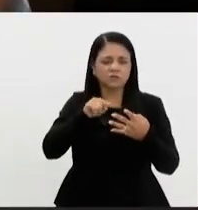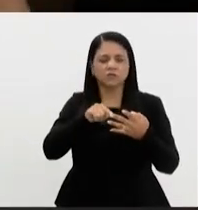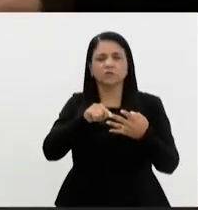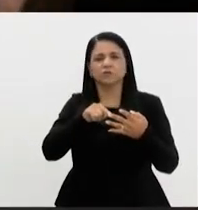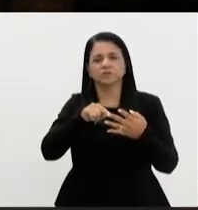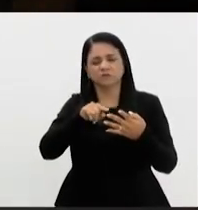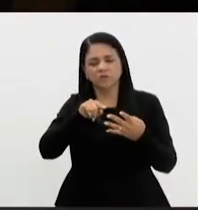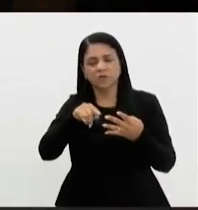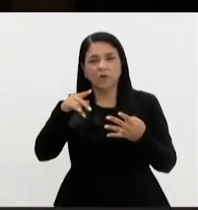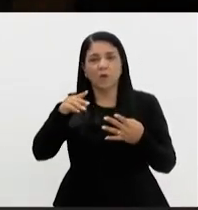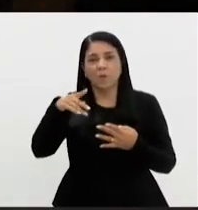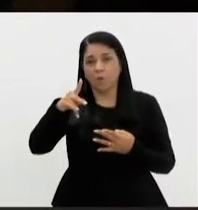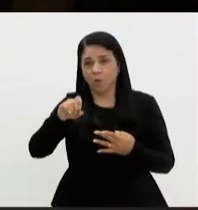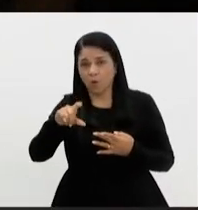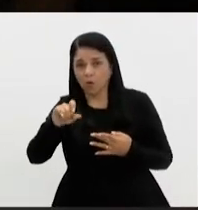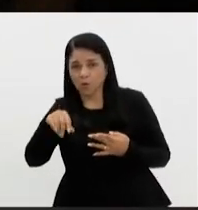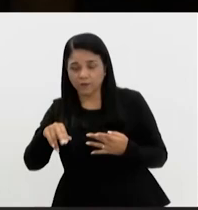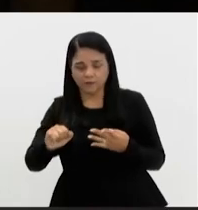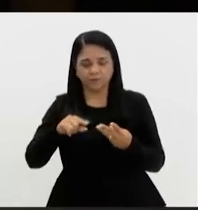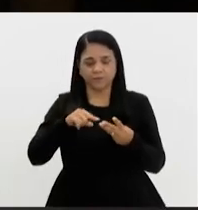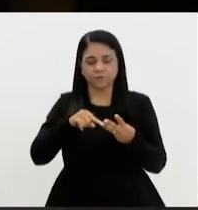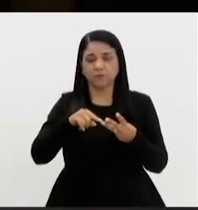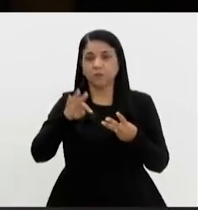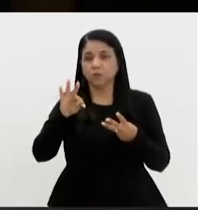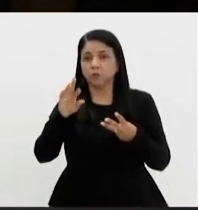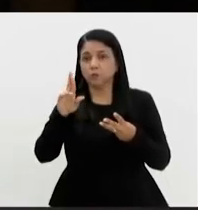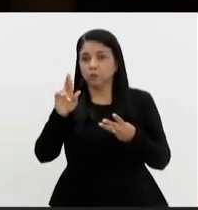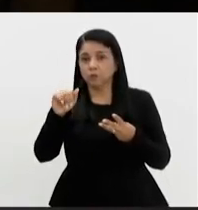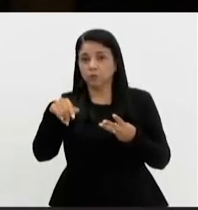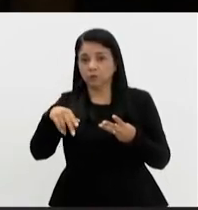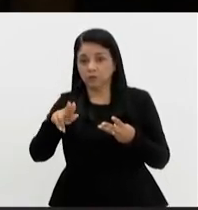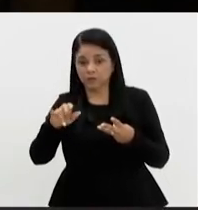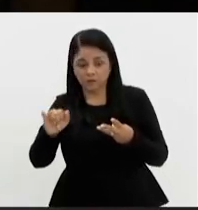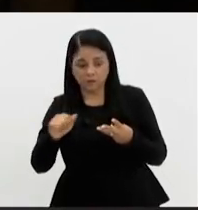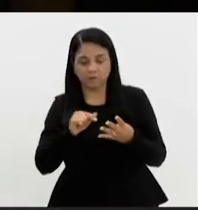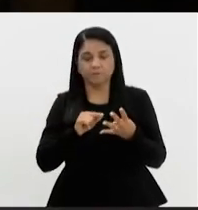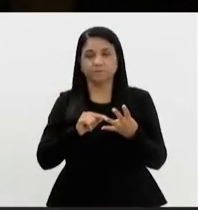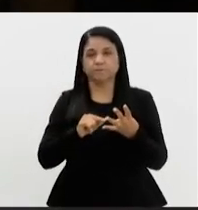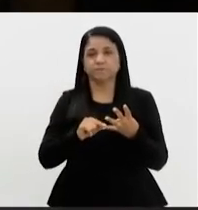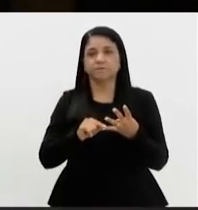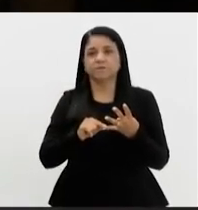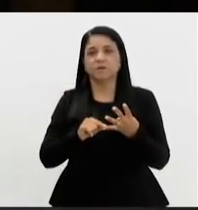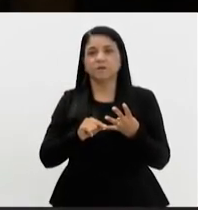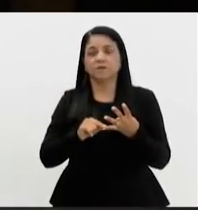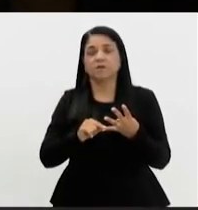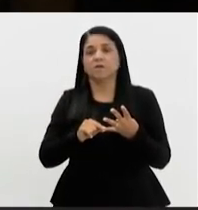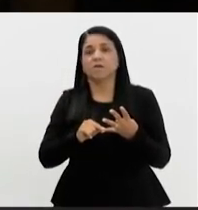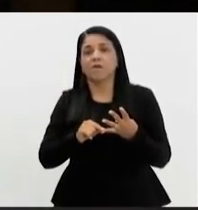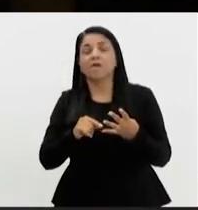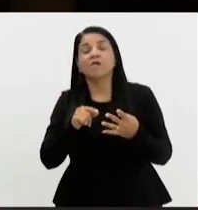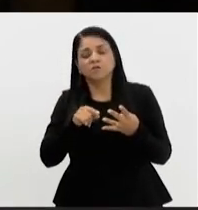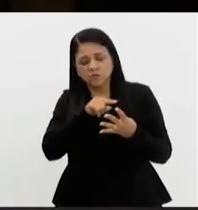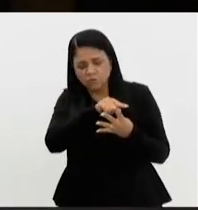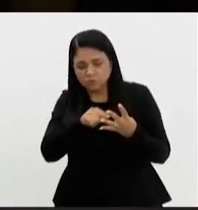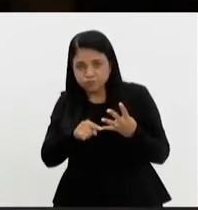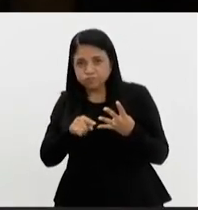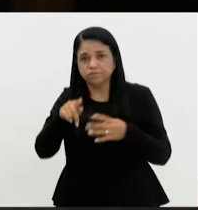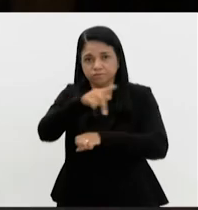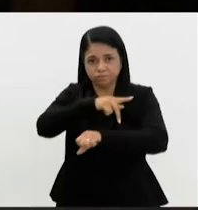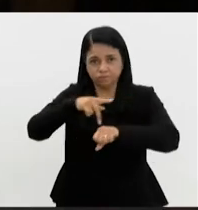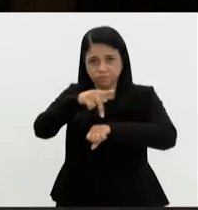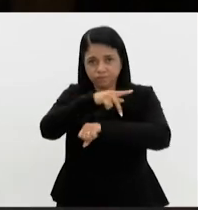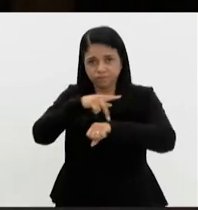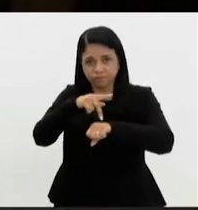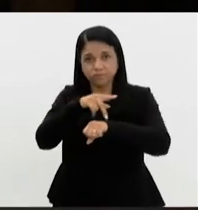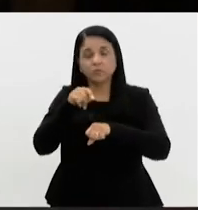Polônia Brasil e Turquia dois deles estão se eh valendo da